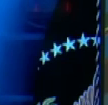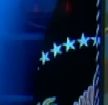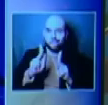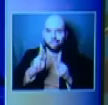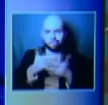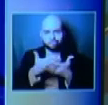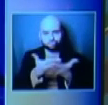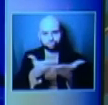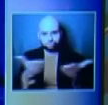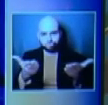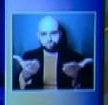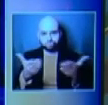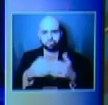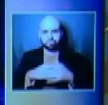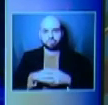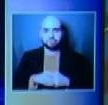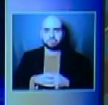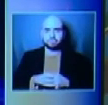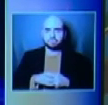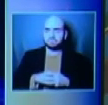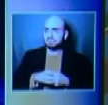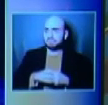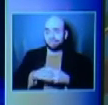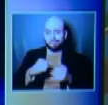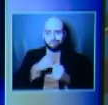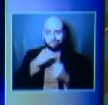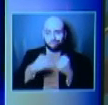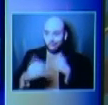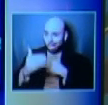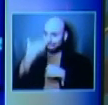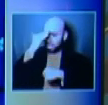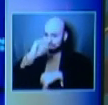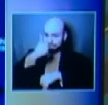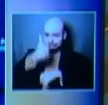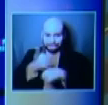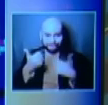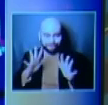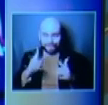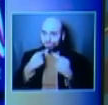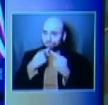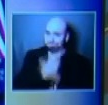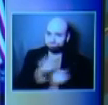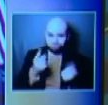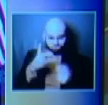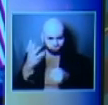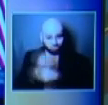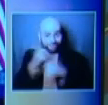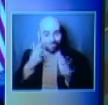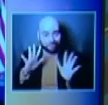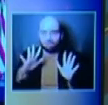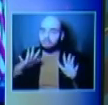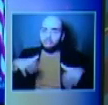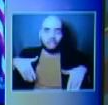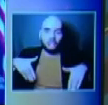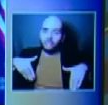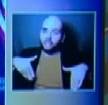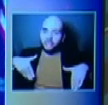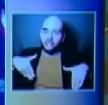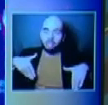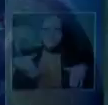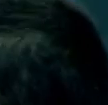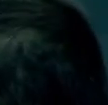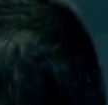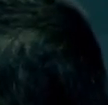mesmo mas a que você gosta interessado em comprar viu Eva a gente tem tudo que eles precisam né Nós temos